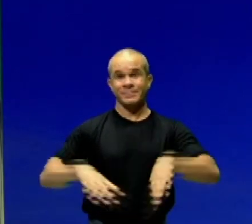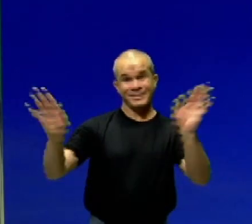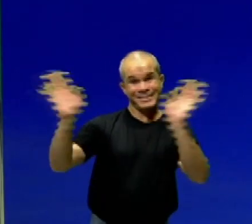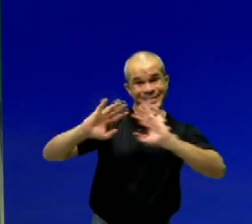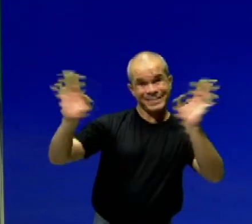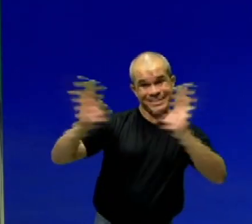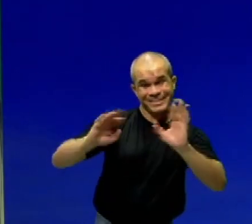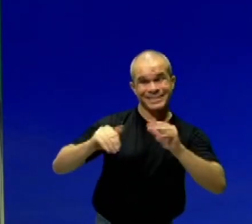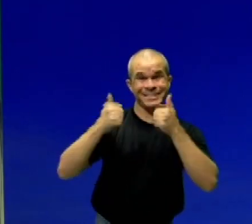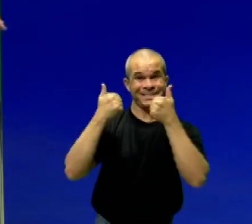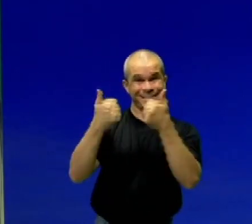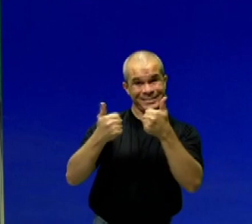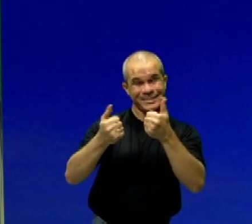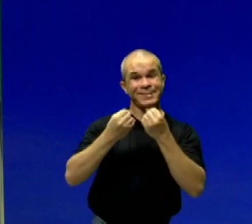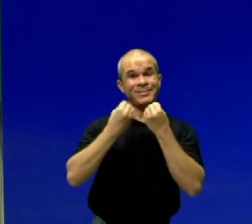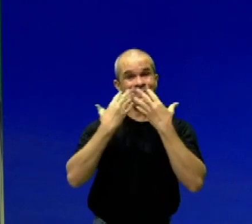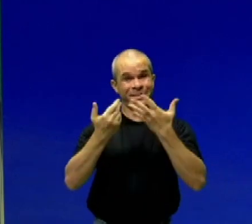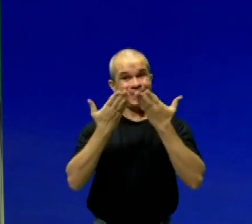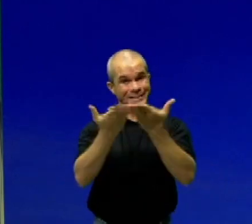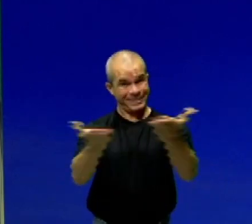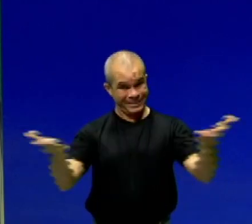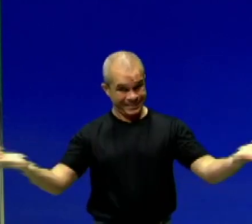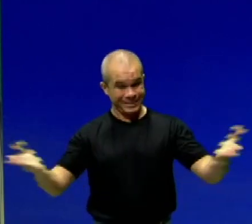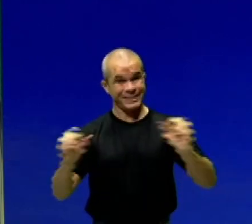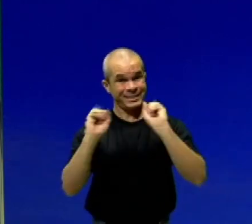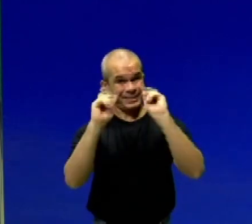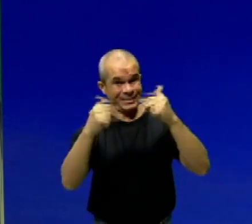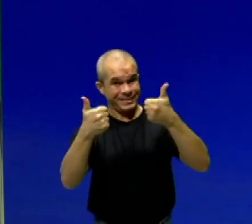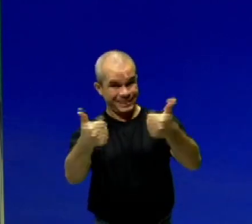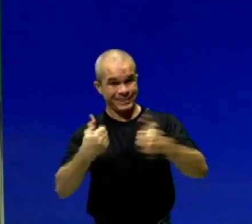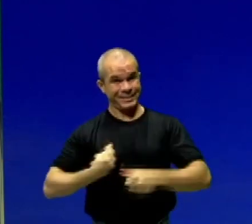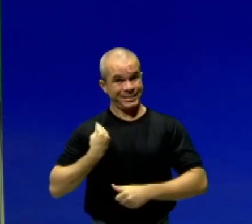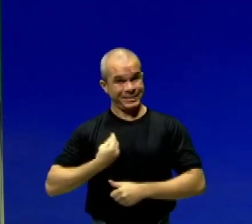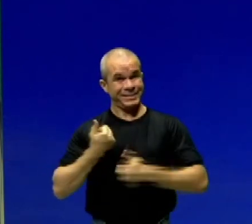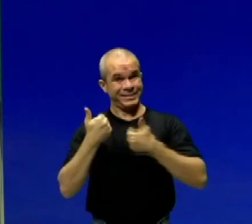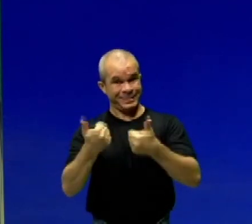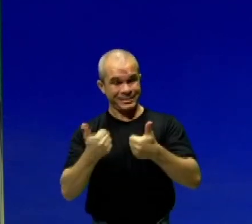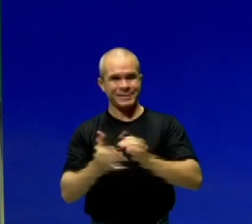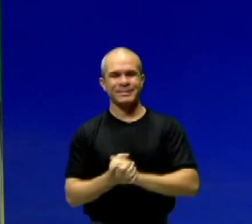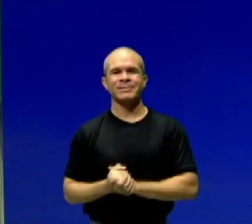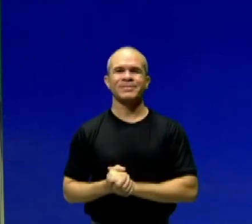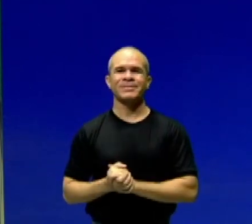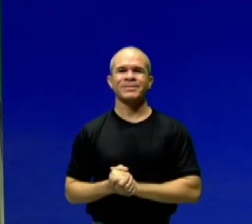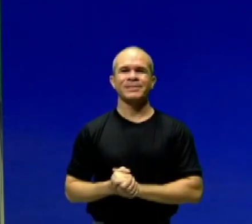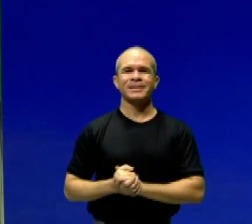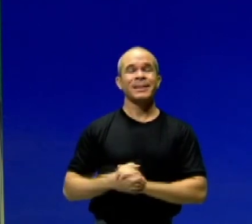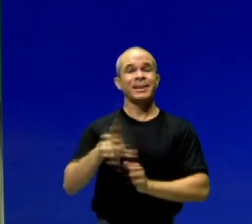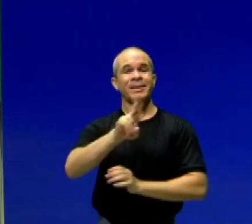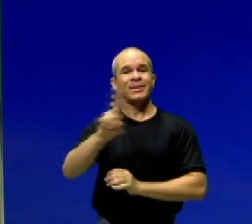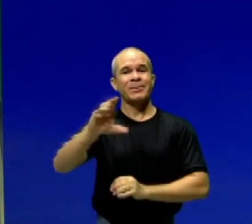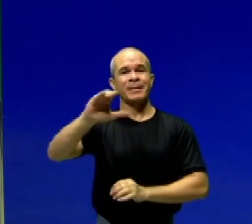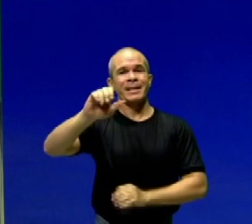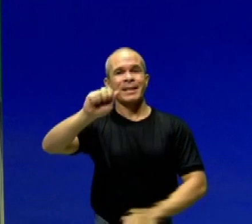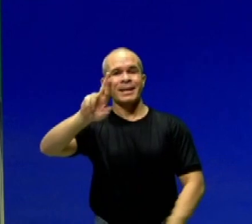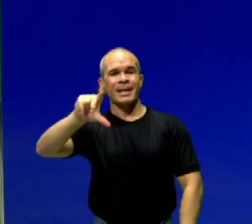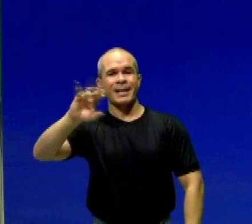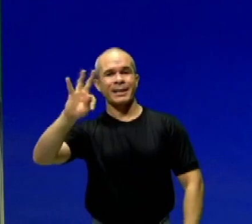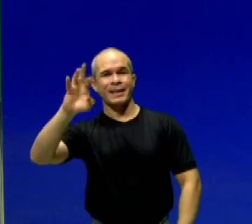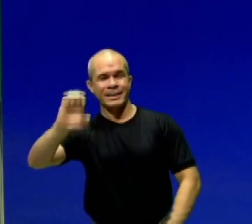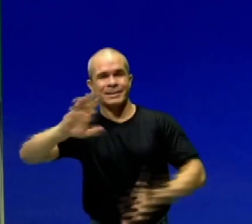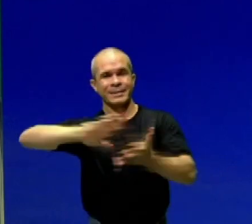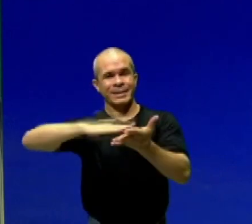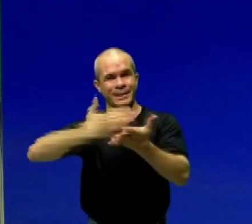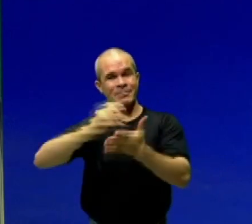Hello, everybody. How are you? Are you okay? I hope so. Eu espero que sim. I am Carlete, and this is